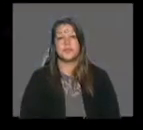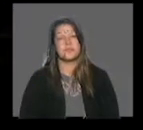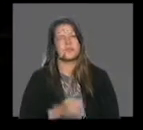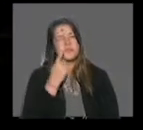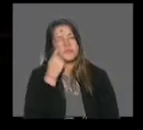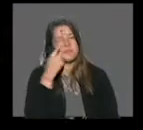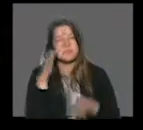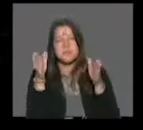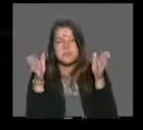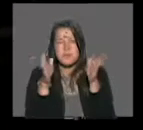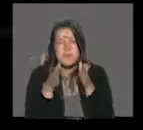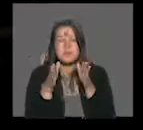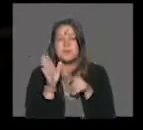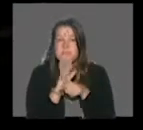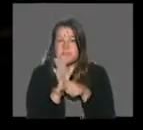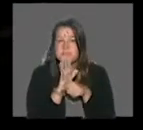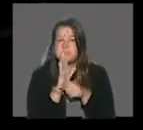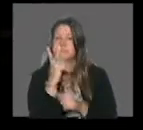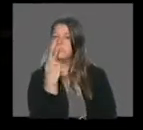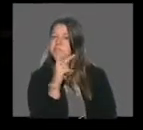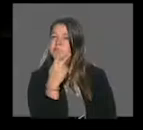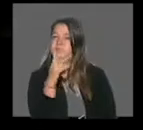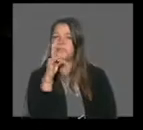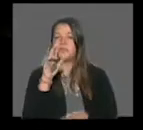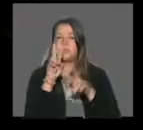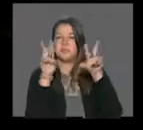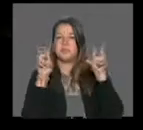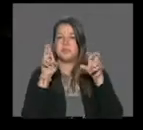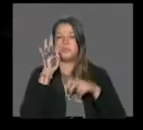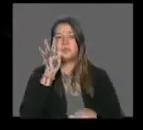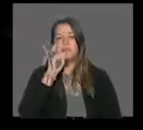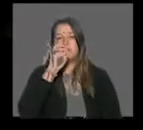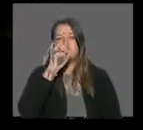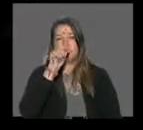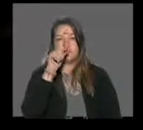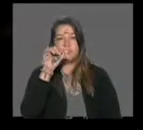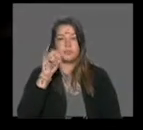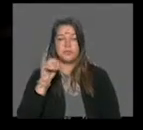Esse é um trechinho, né, do teu filme Tião.